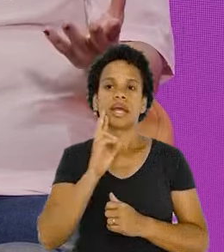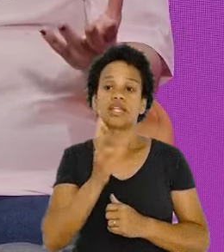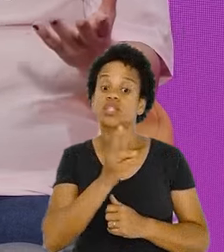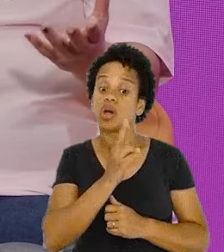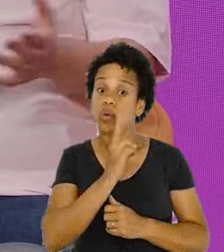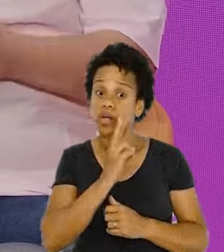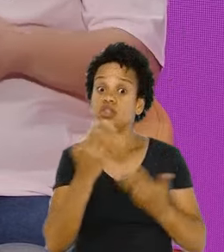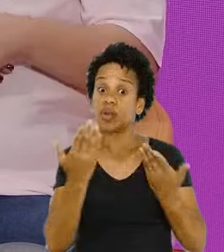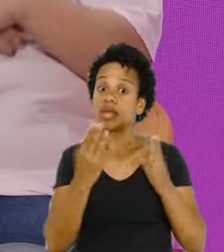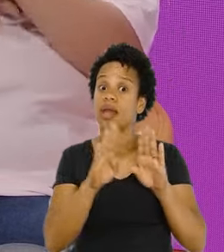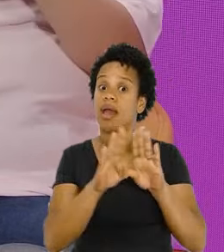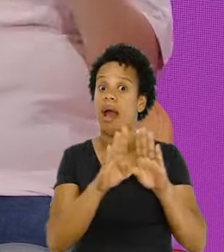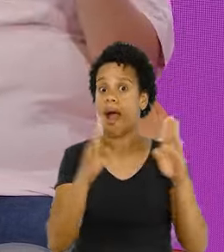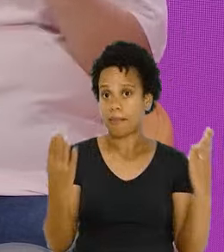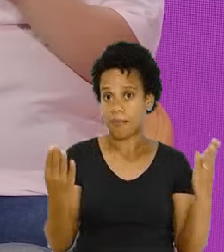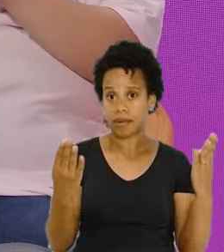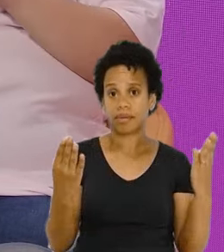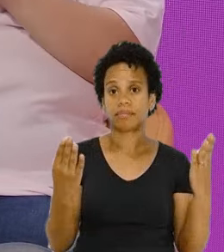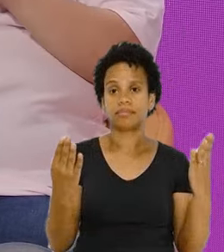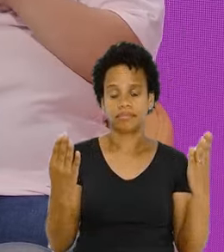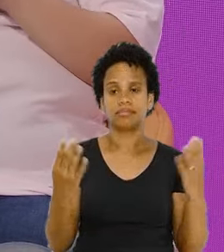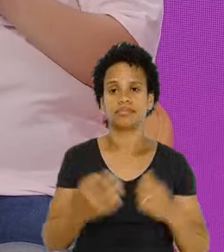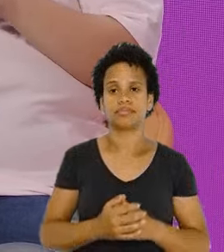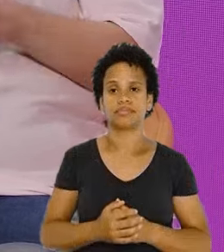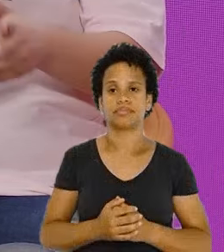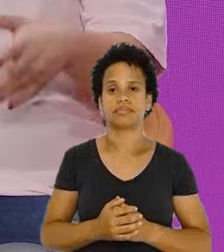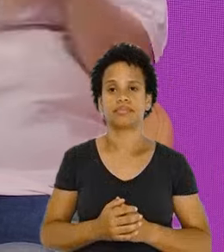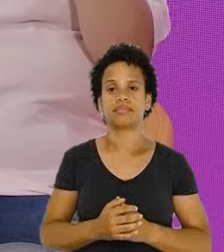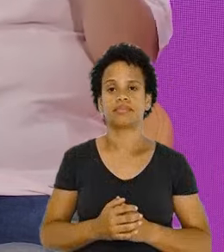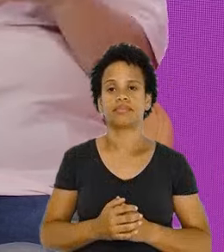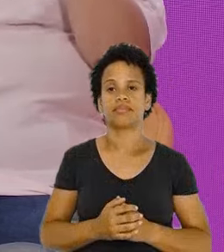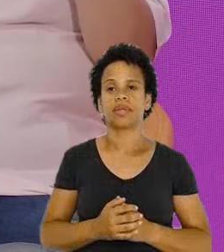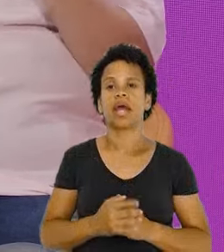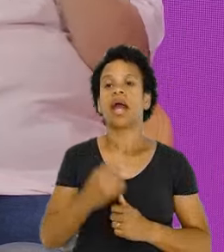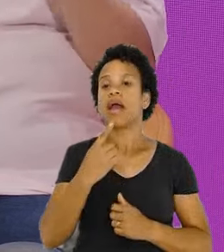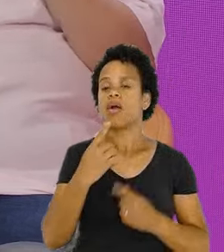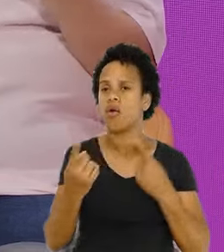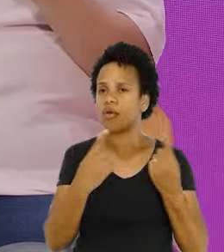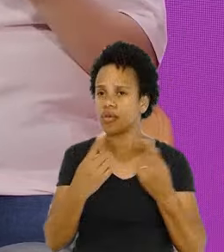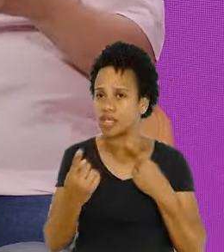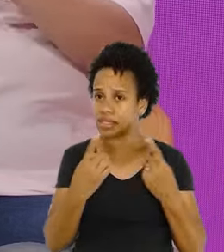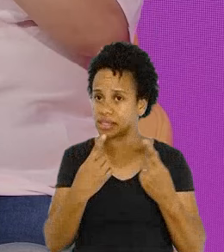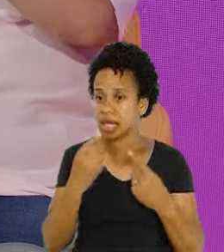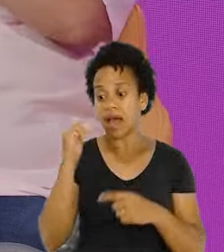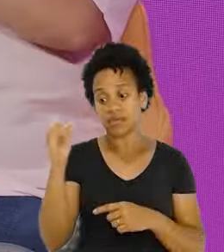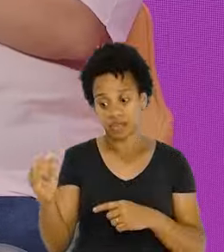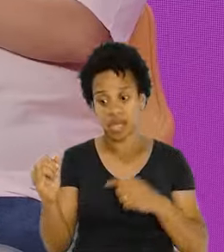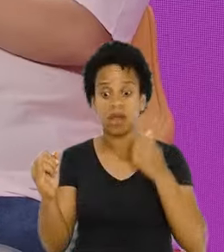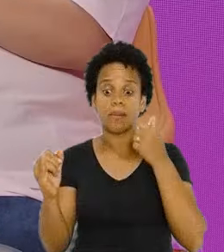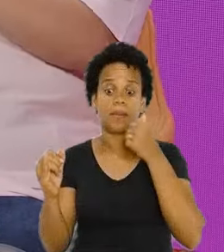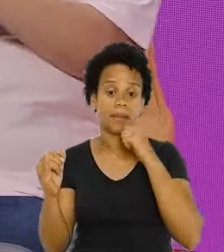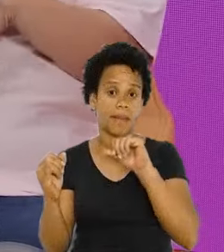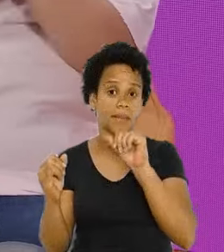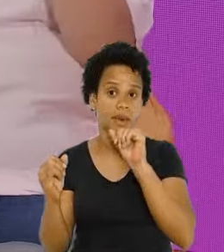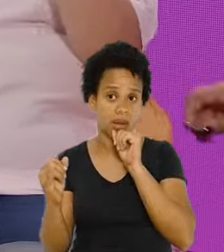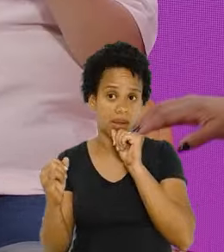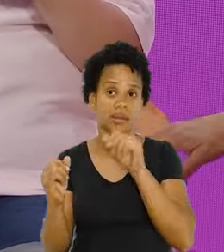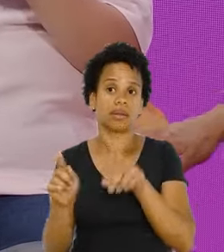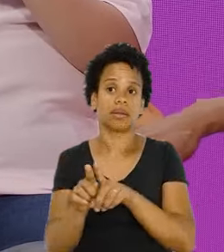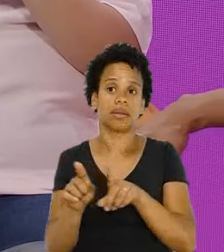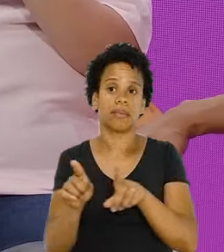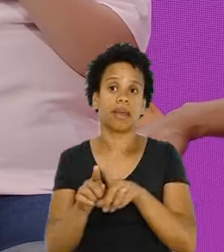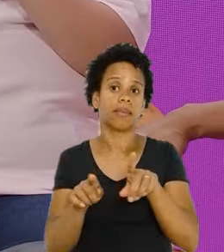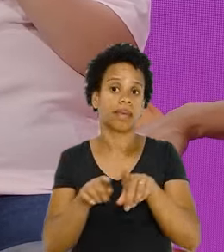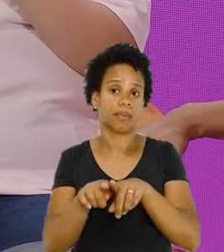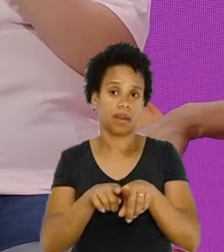retante né a minu F retante eu citei com minha mãe você